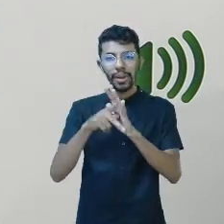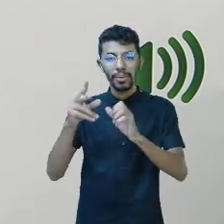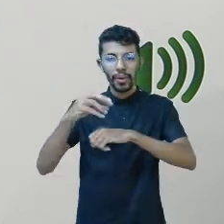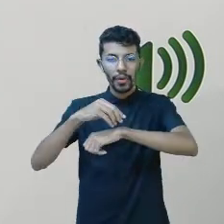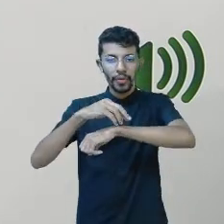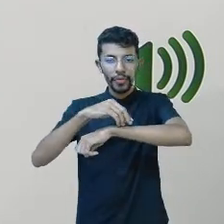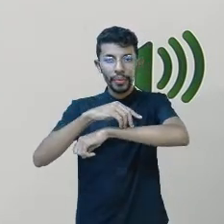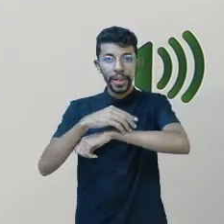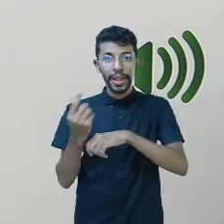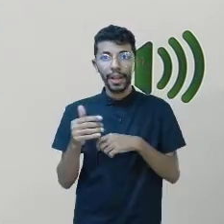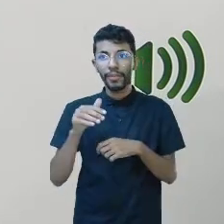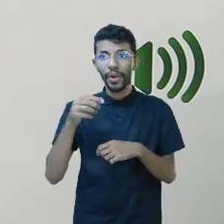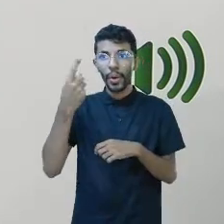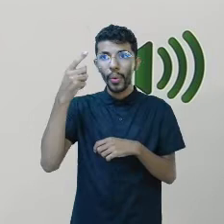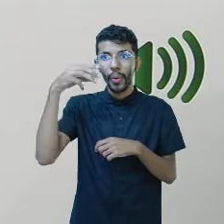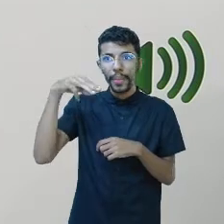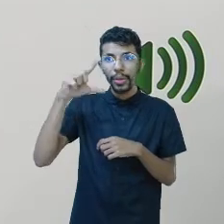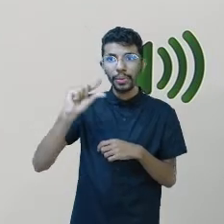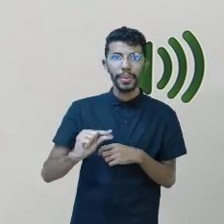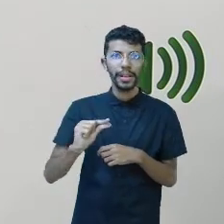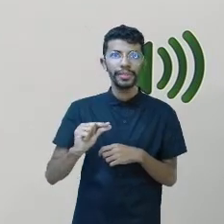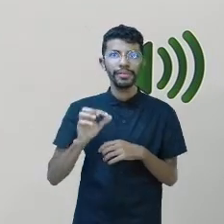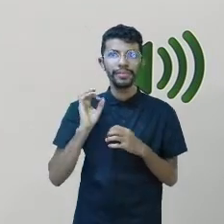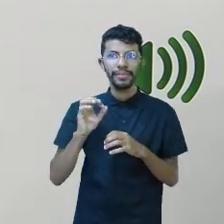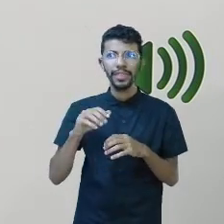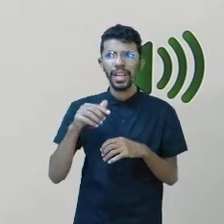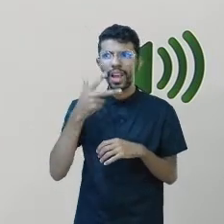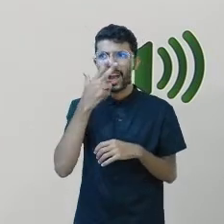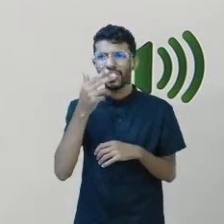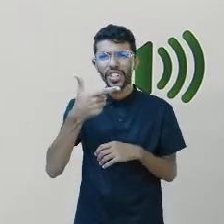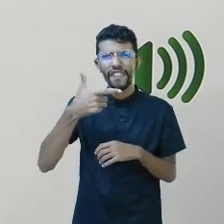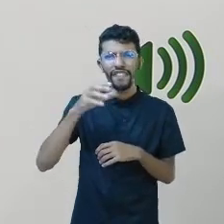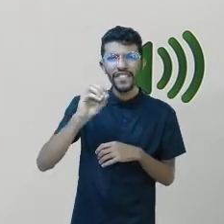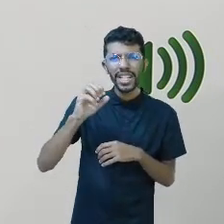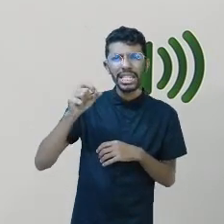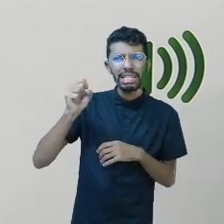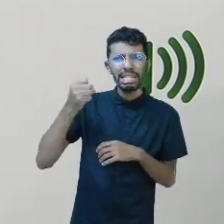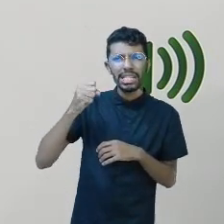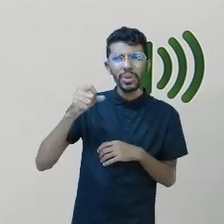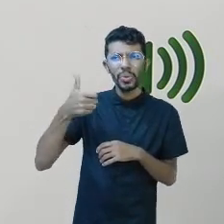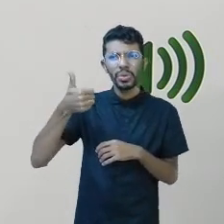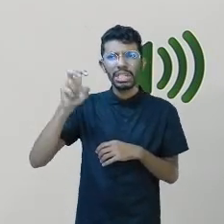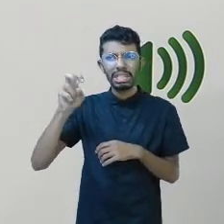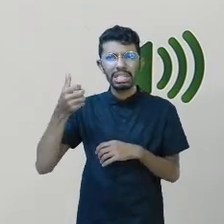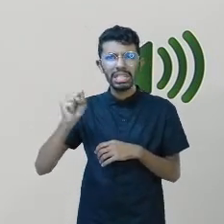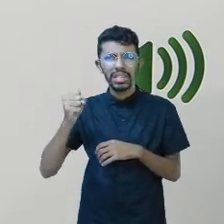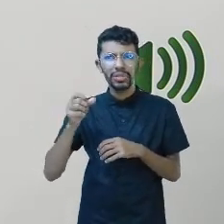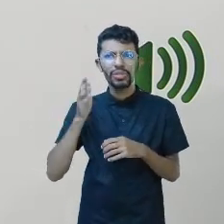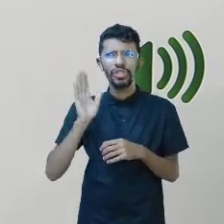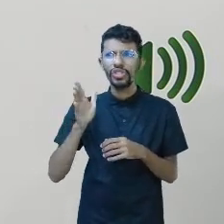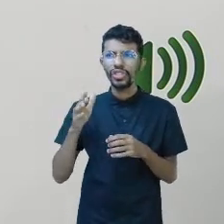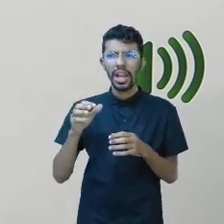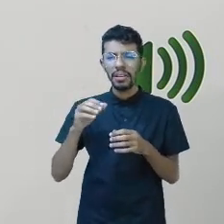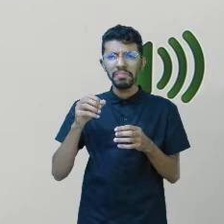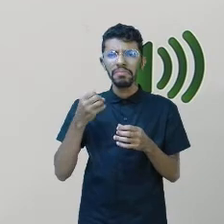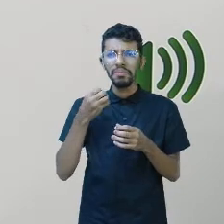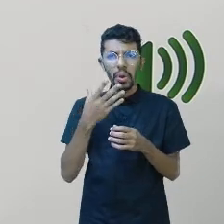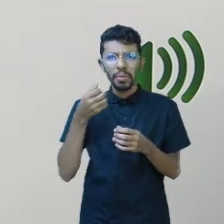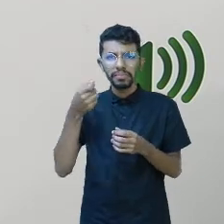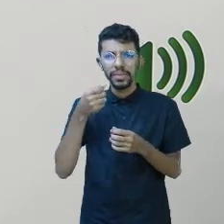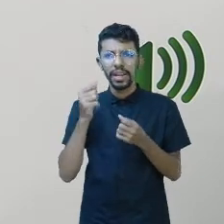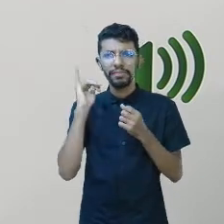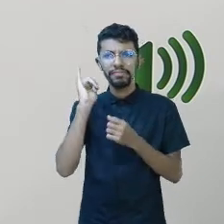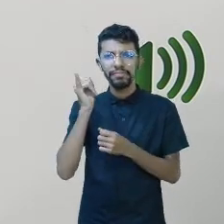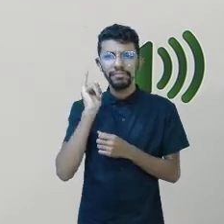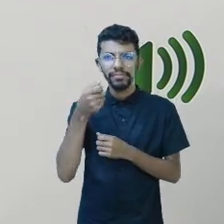contei menos de 1 minuto, eu acho que 15, 20 segundinhos já foram suficientes para eu contar para vocês. Então,